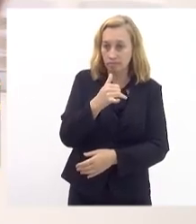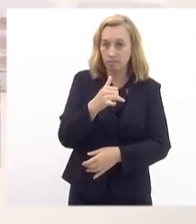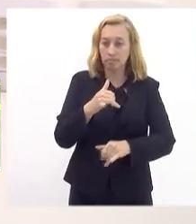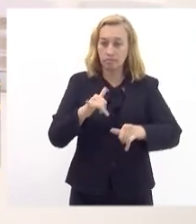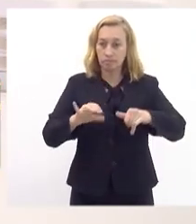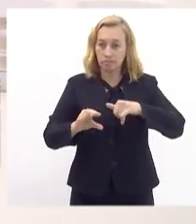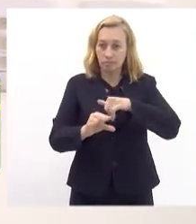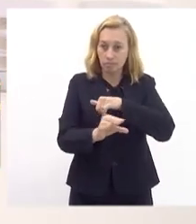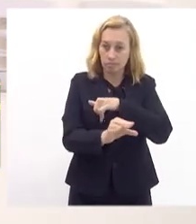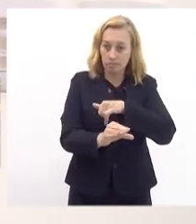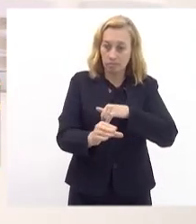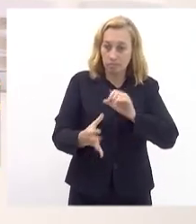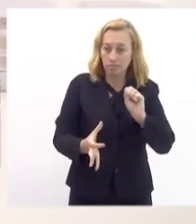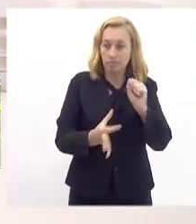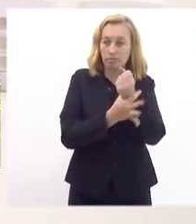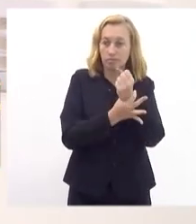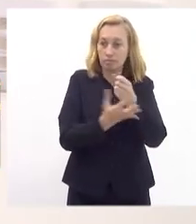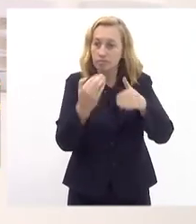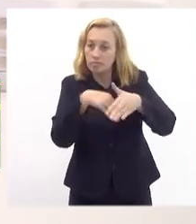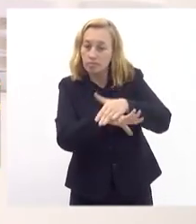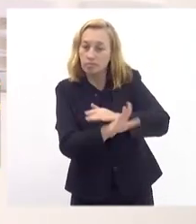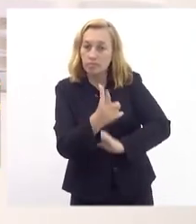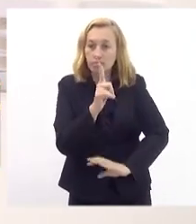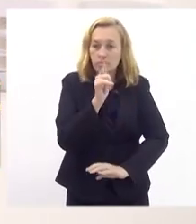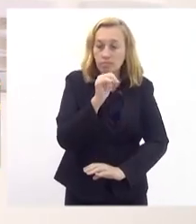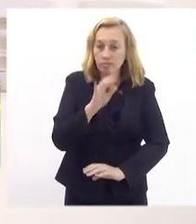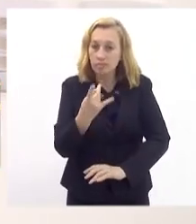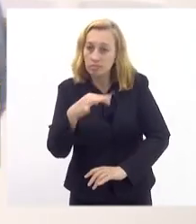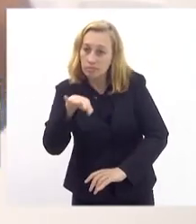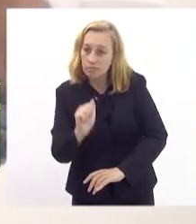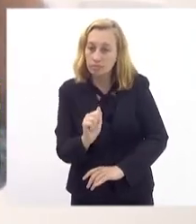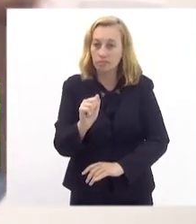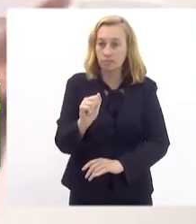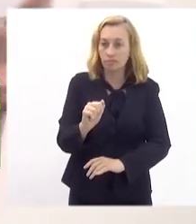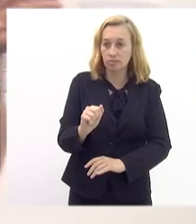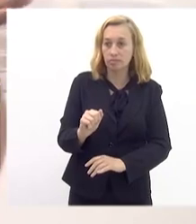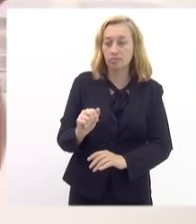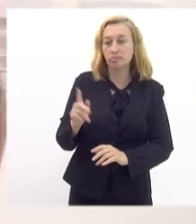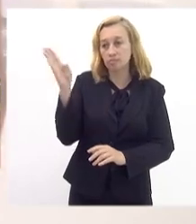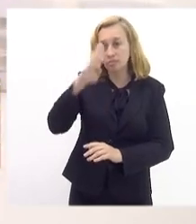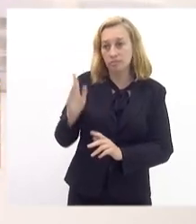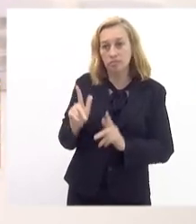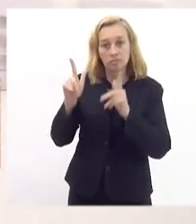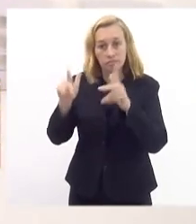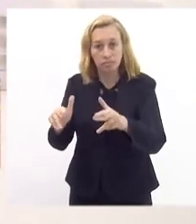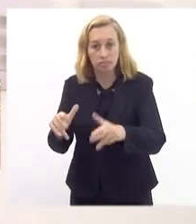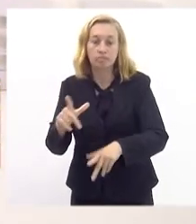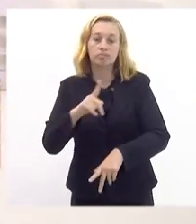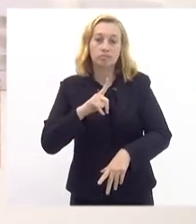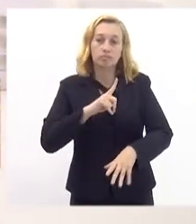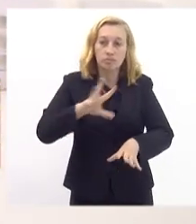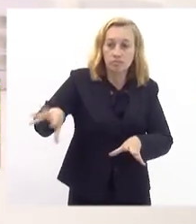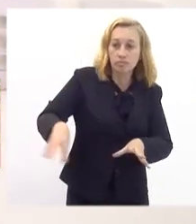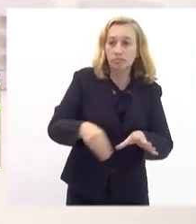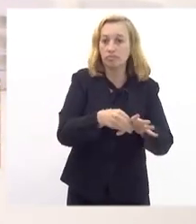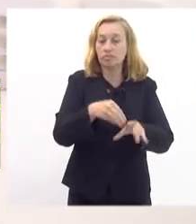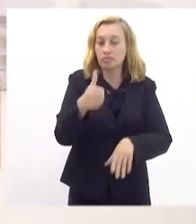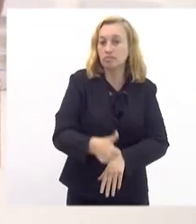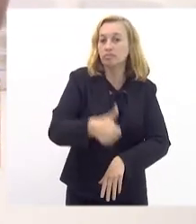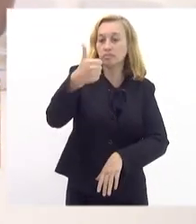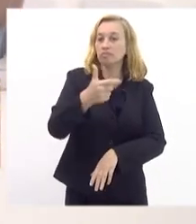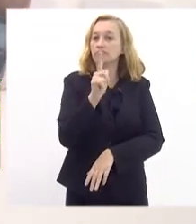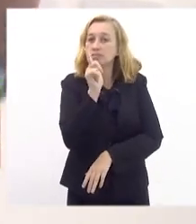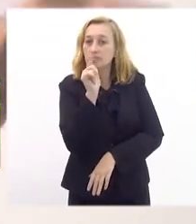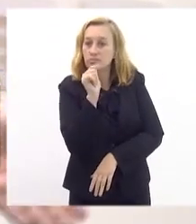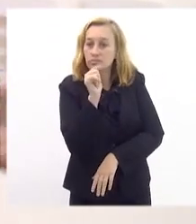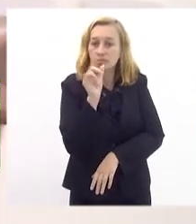como seguro para guardar a água das hidrelétrica e o Brasil está numa situação semelhante tivemos uma incorporação melhor